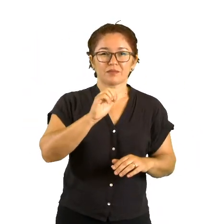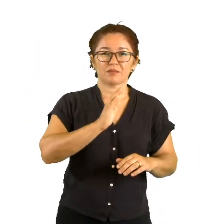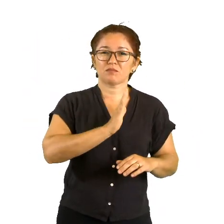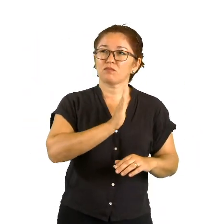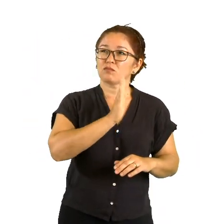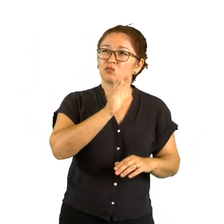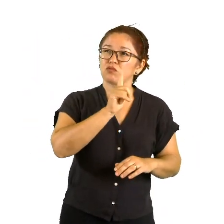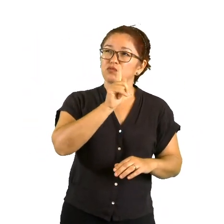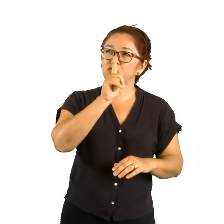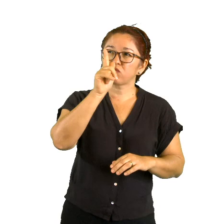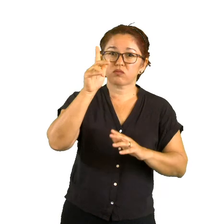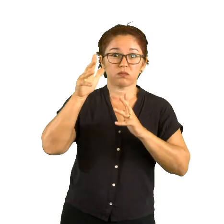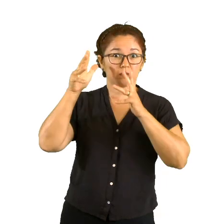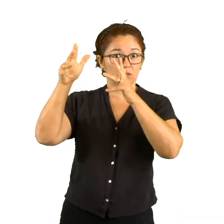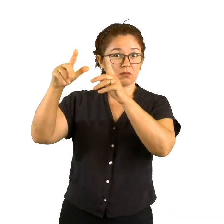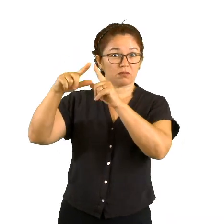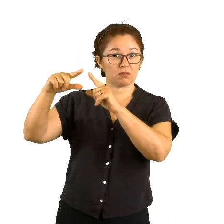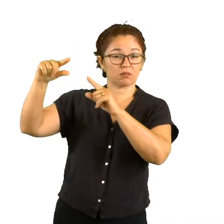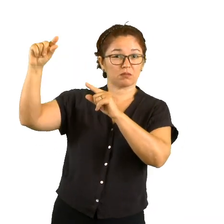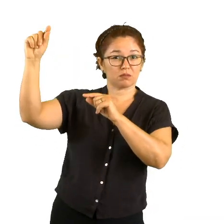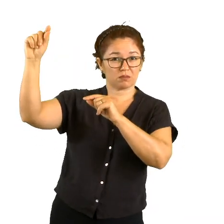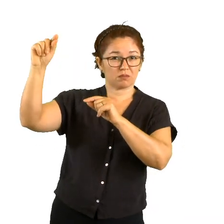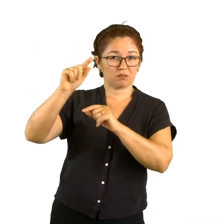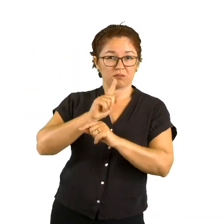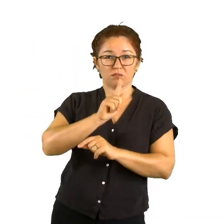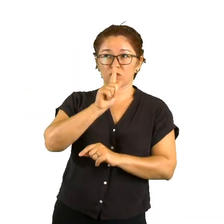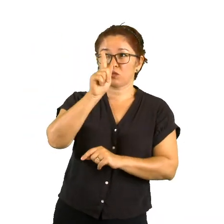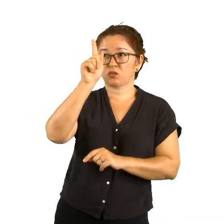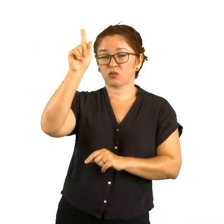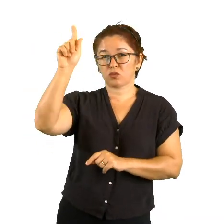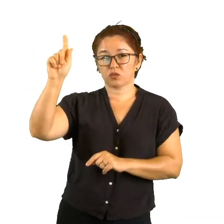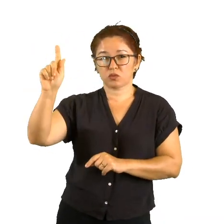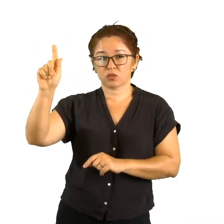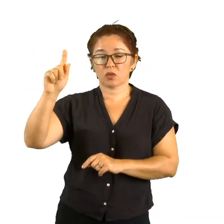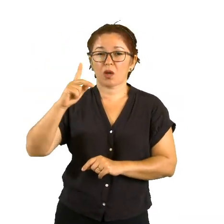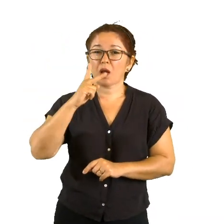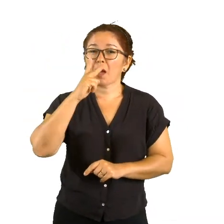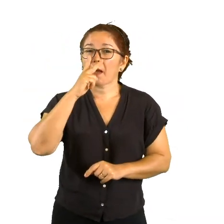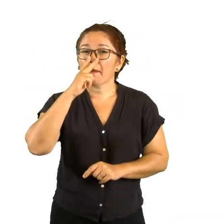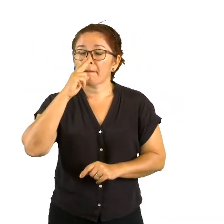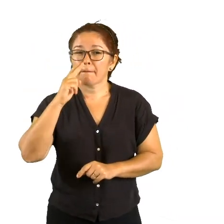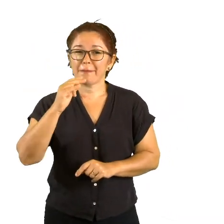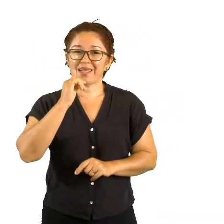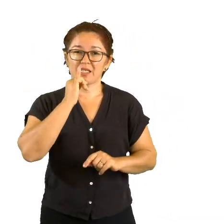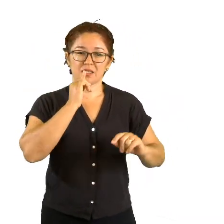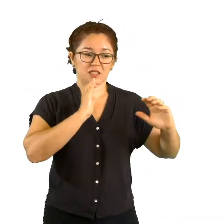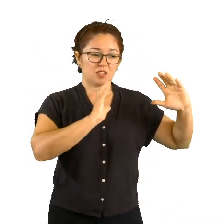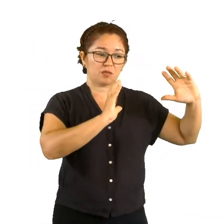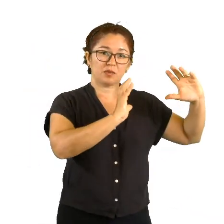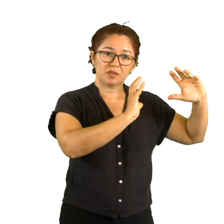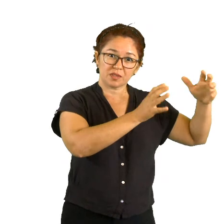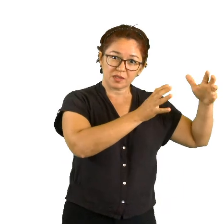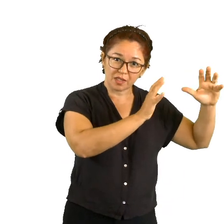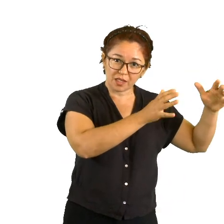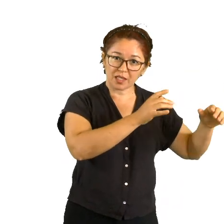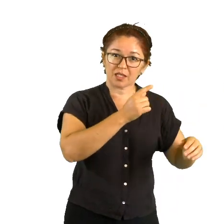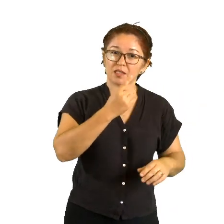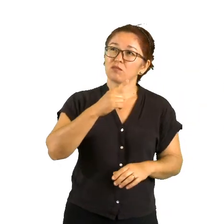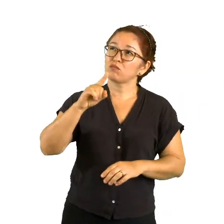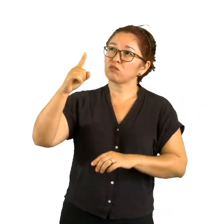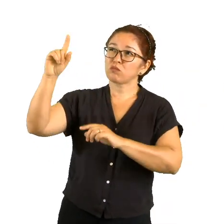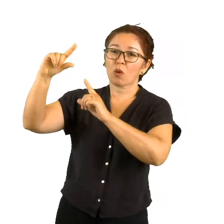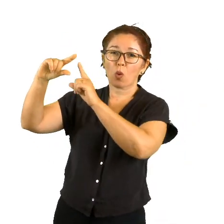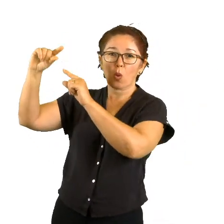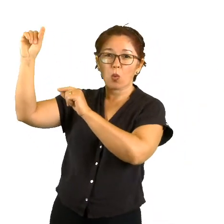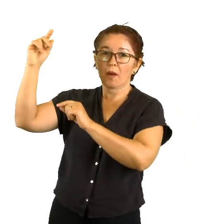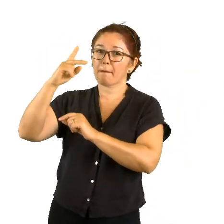nós tivéssemos 11 luas entre a Lua e a Terra, né? Então essa distância